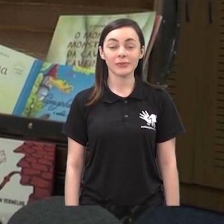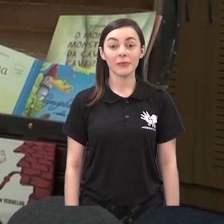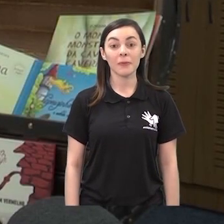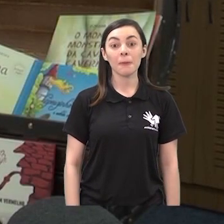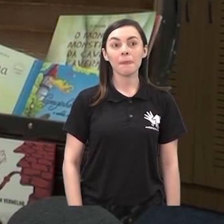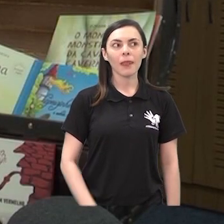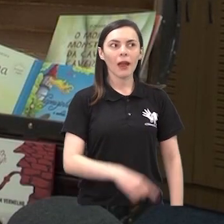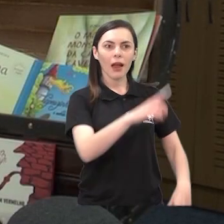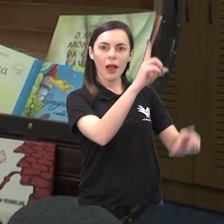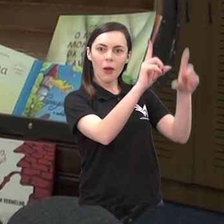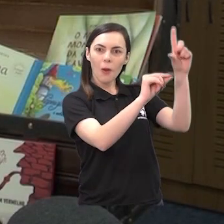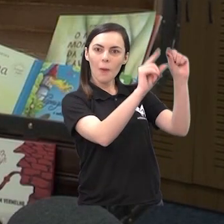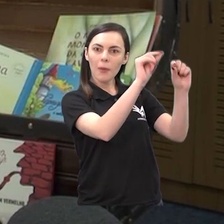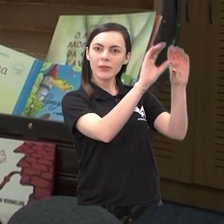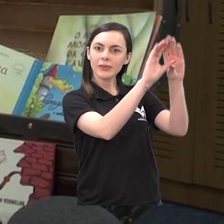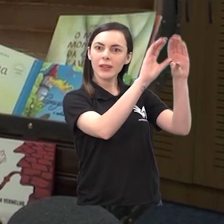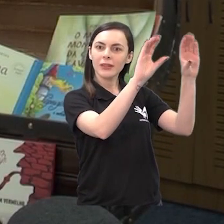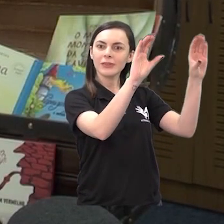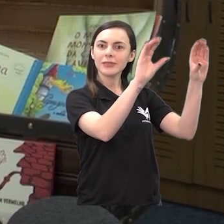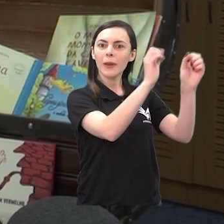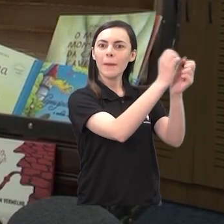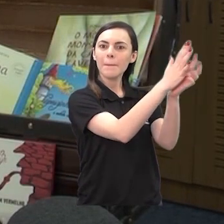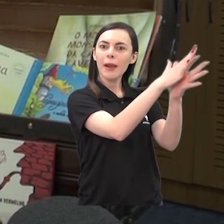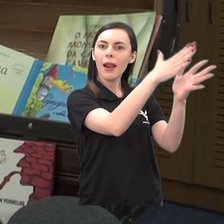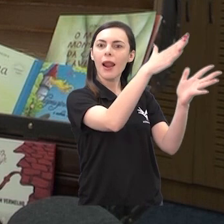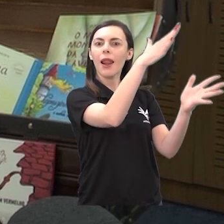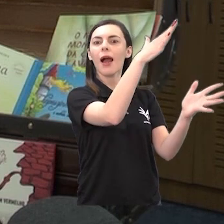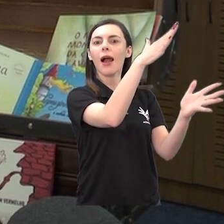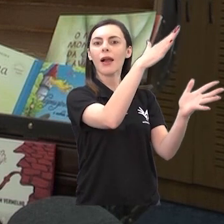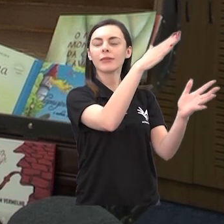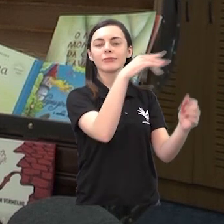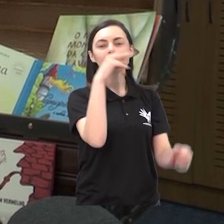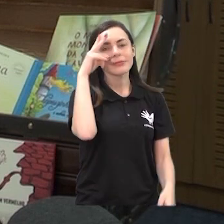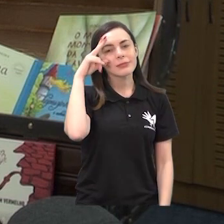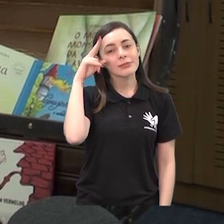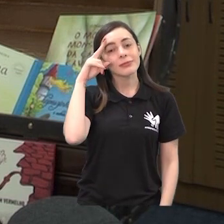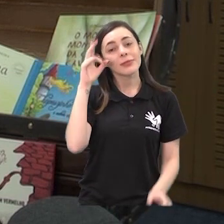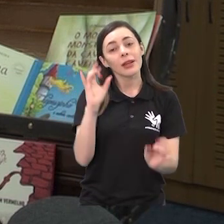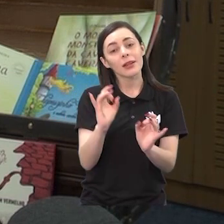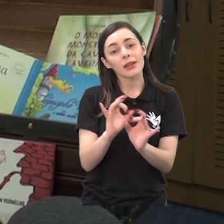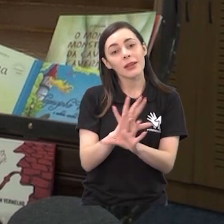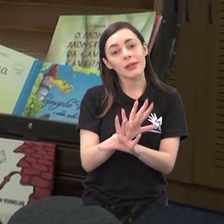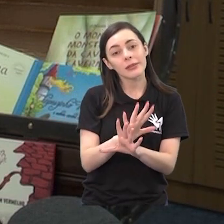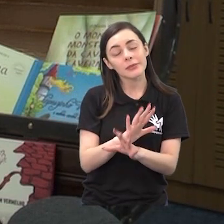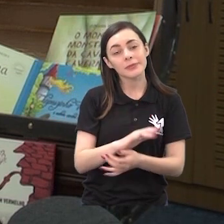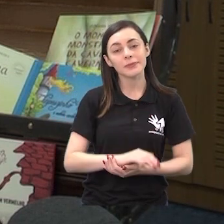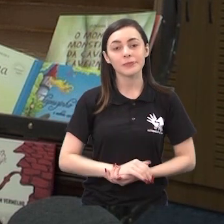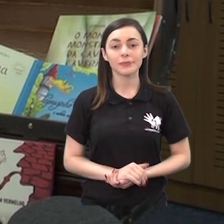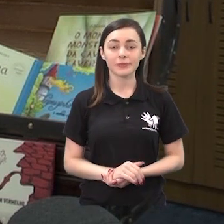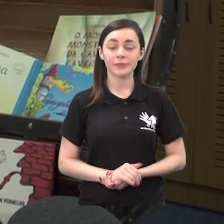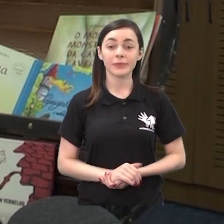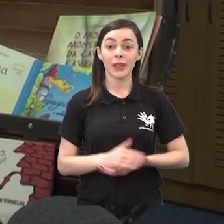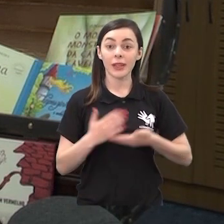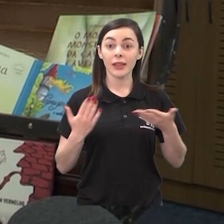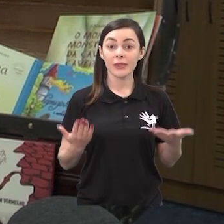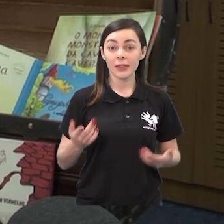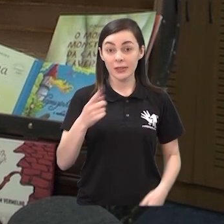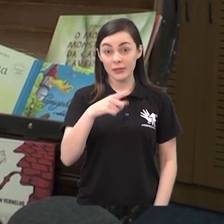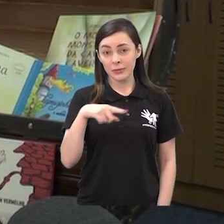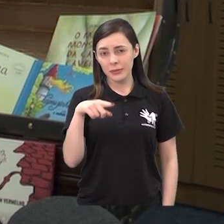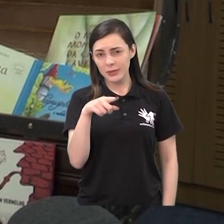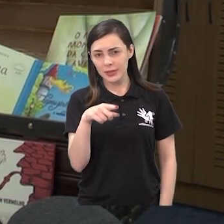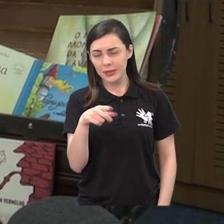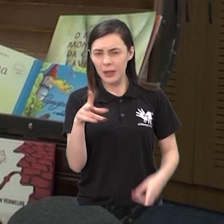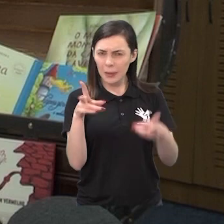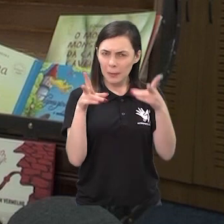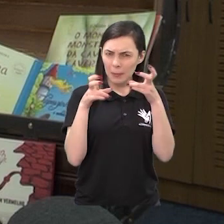Uma estrela no céu brilhou e esta história terminou. Então, pessoal, vocês viram que nós